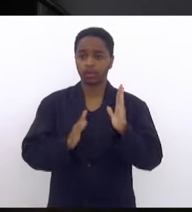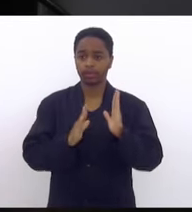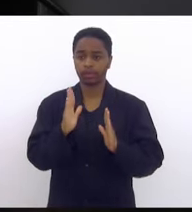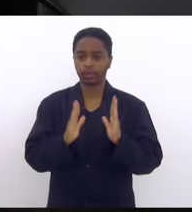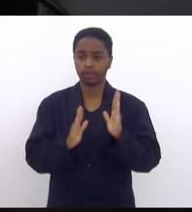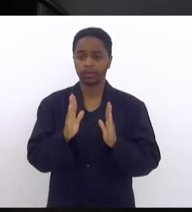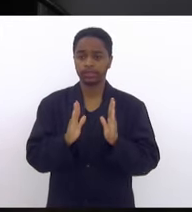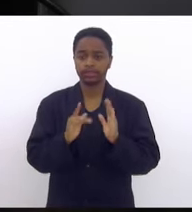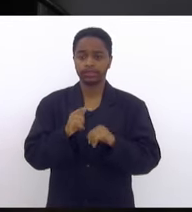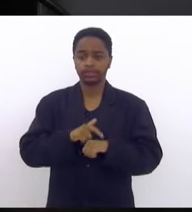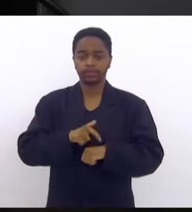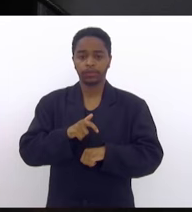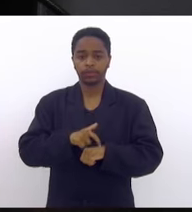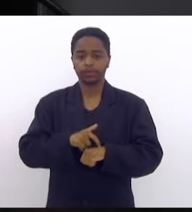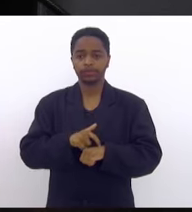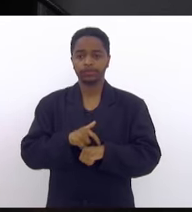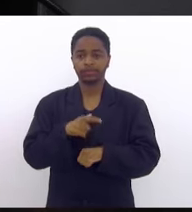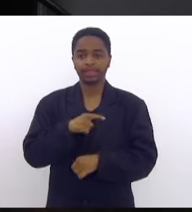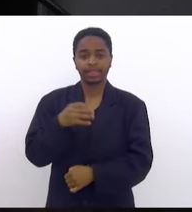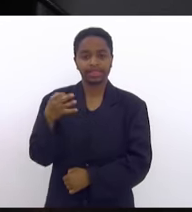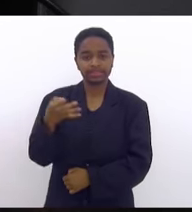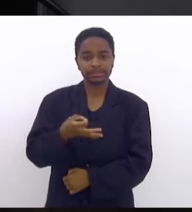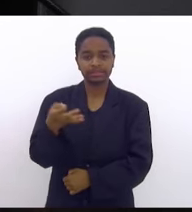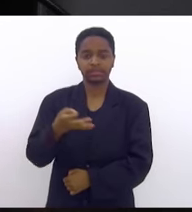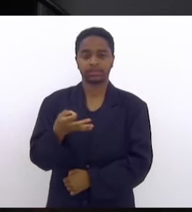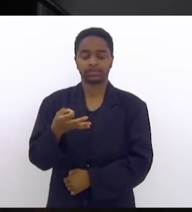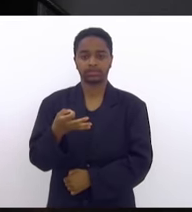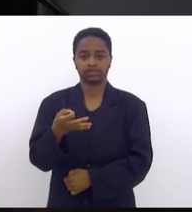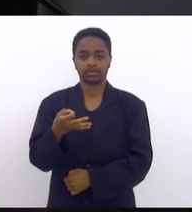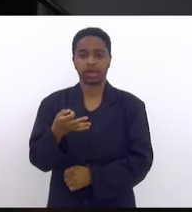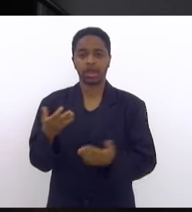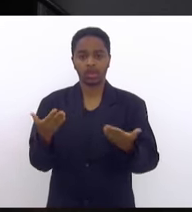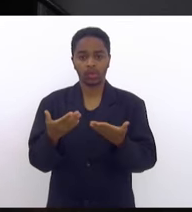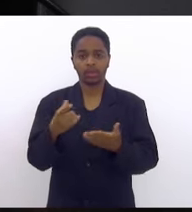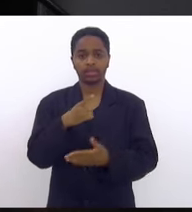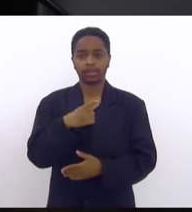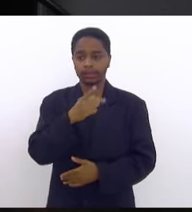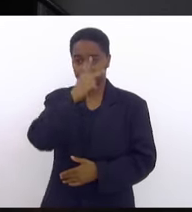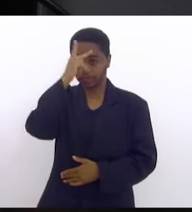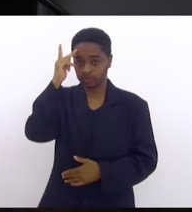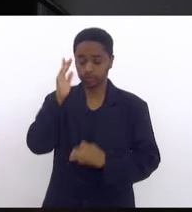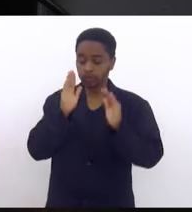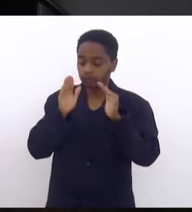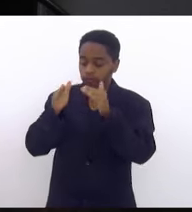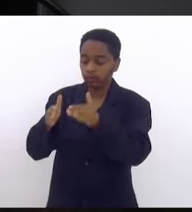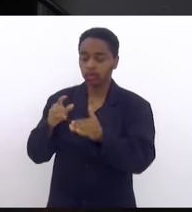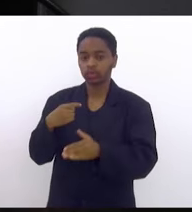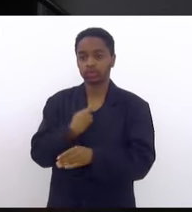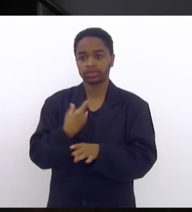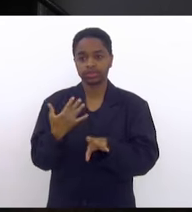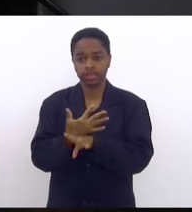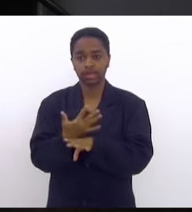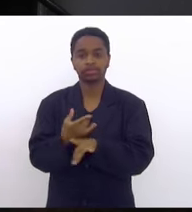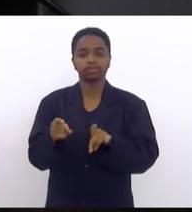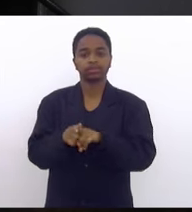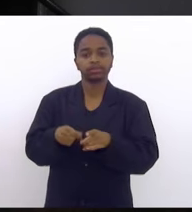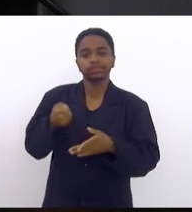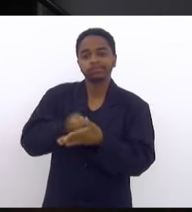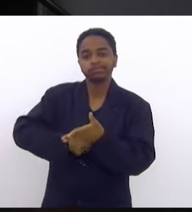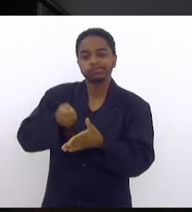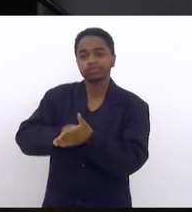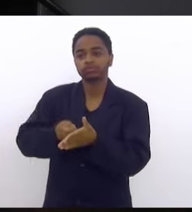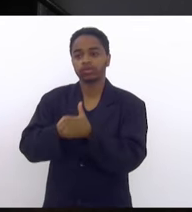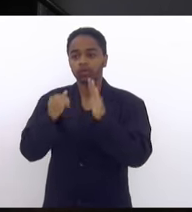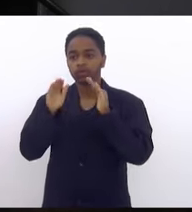onde nós temos a certeza que tem uma pessoa olhando e lutando pela gente aqui